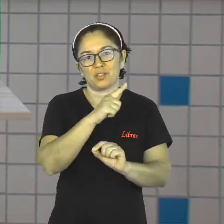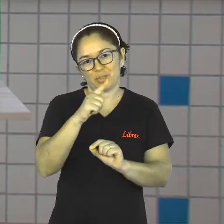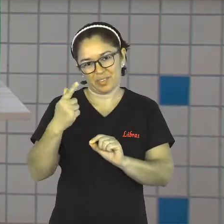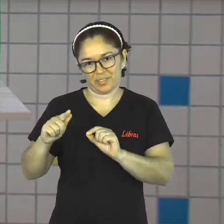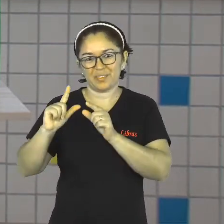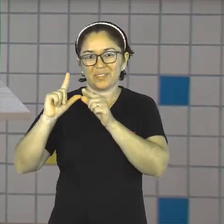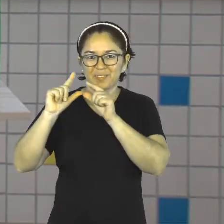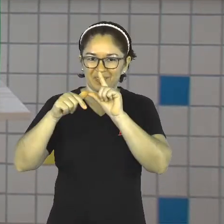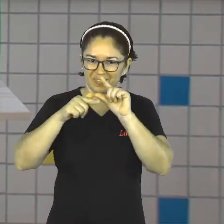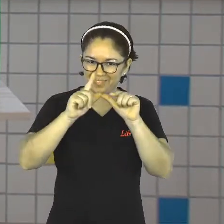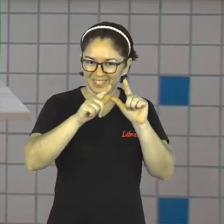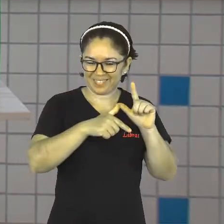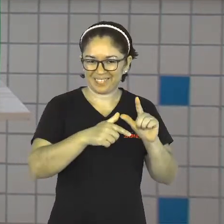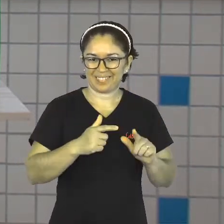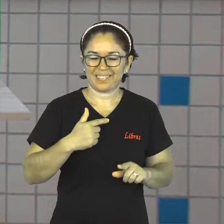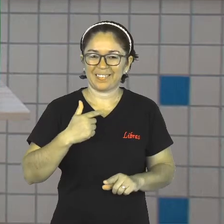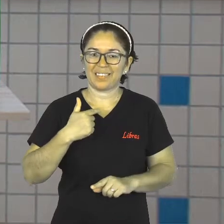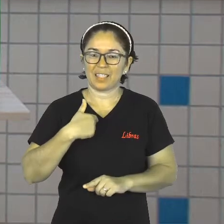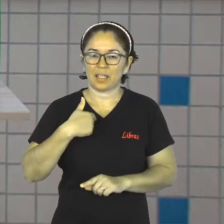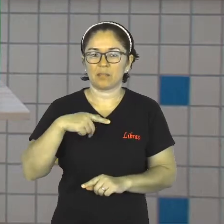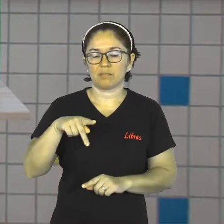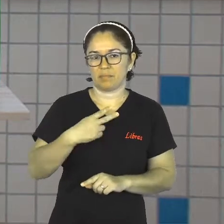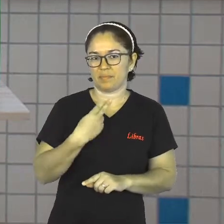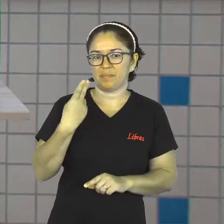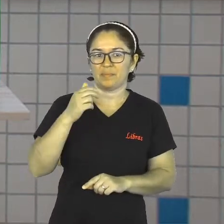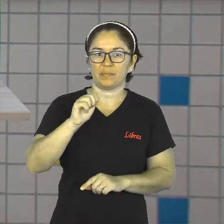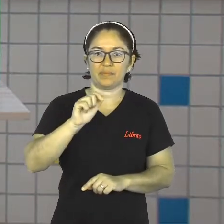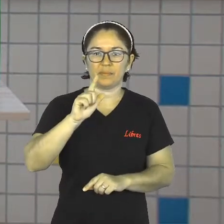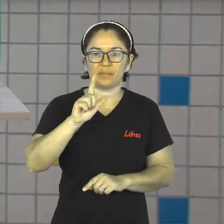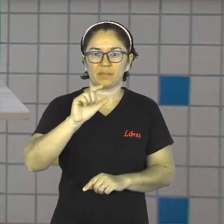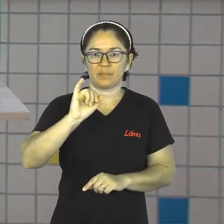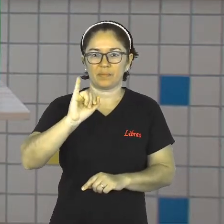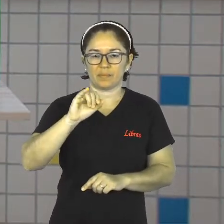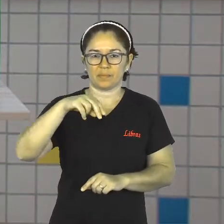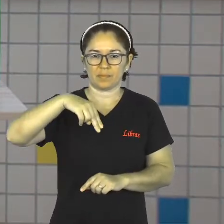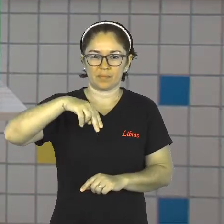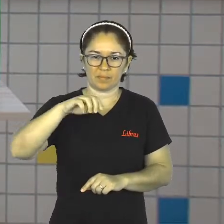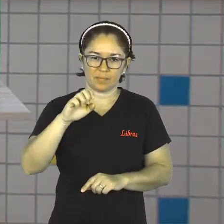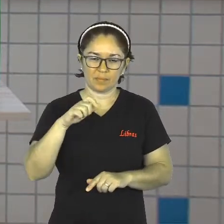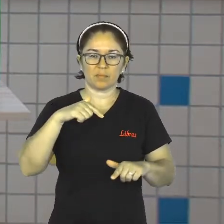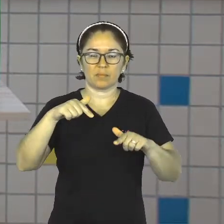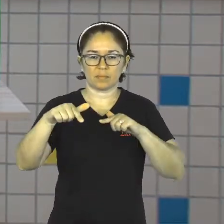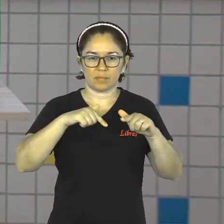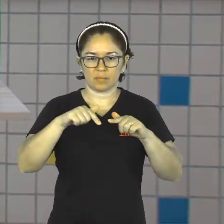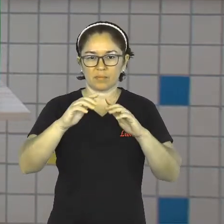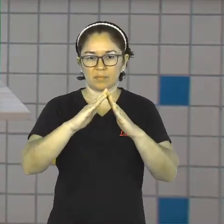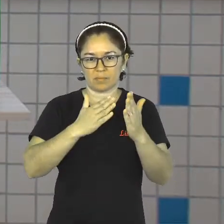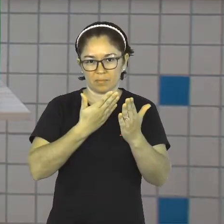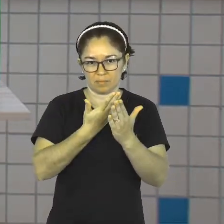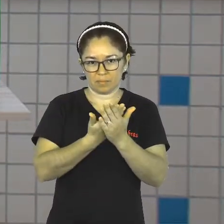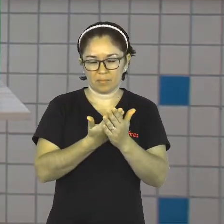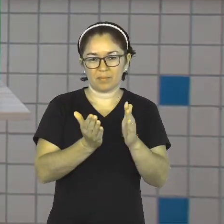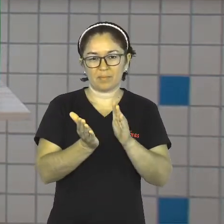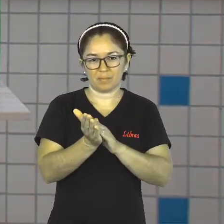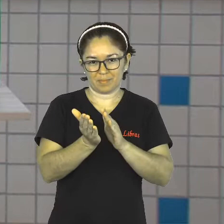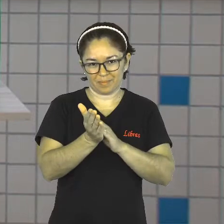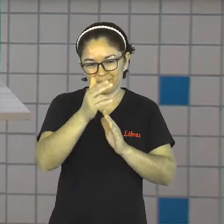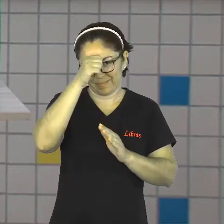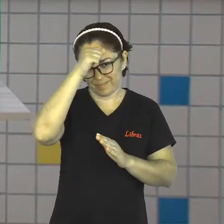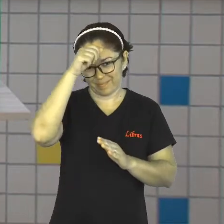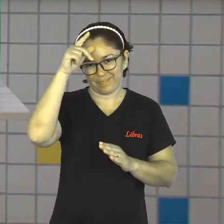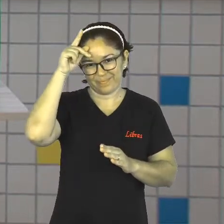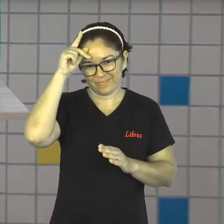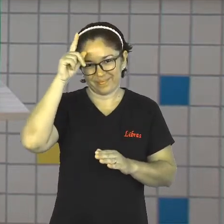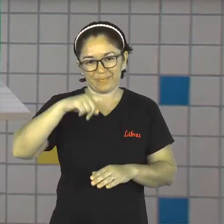vocês sabem, sou a professora Aline e trabalho aqui na Rede Municipal de Ensino de Palmas, com o